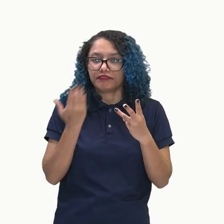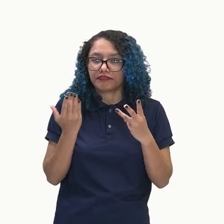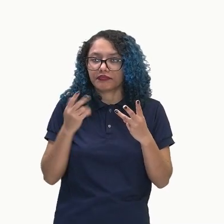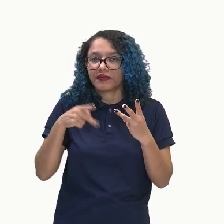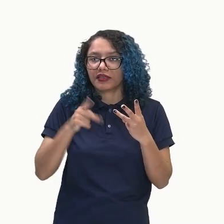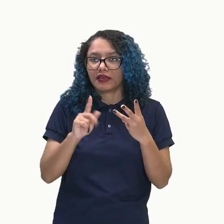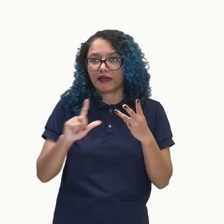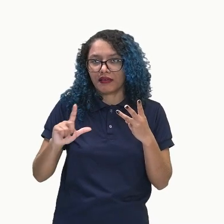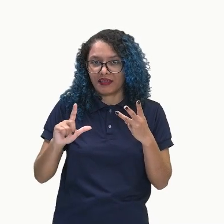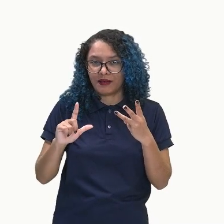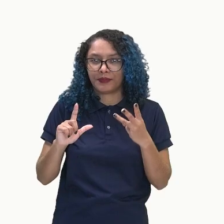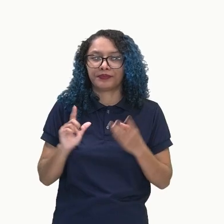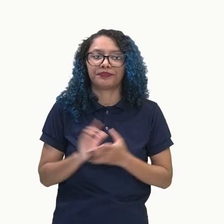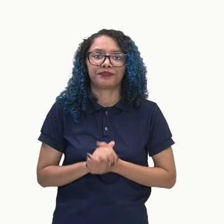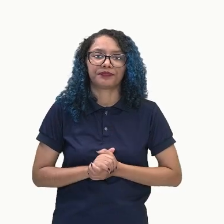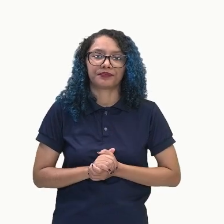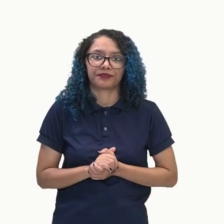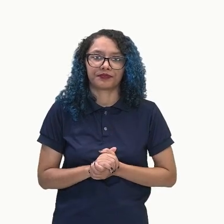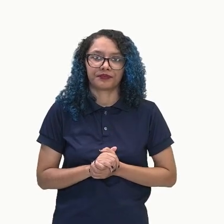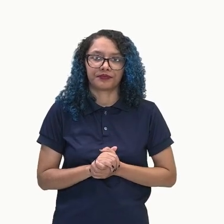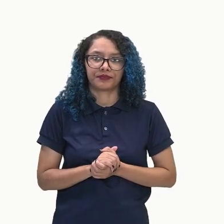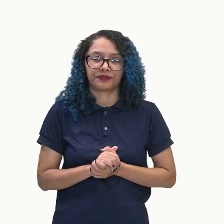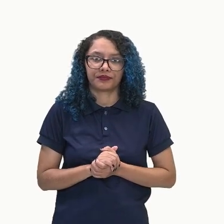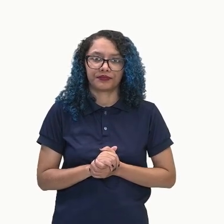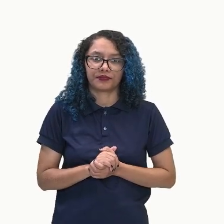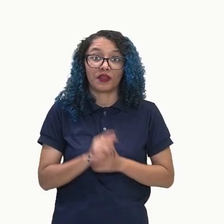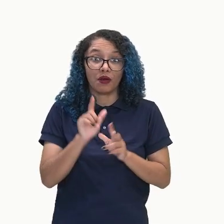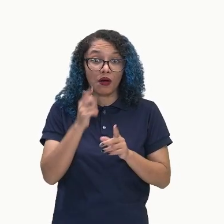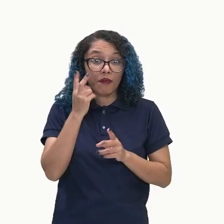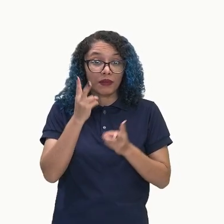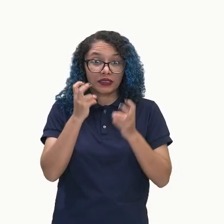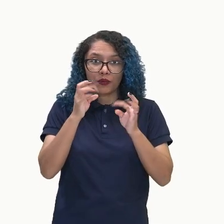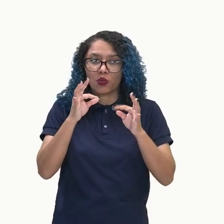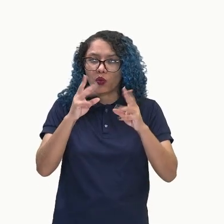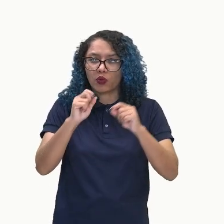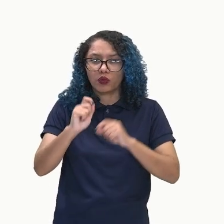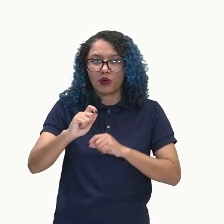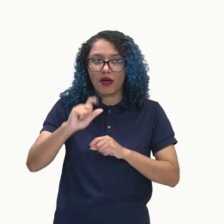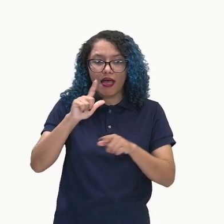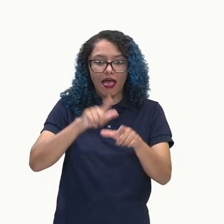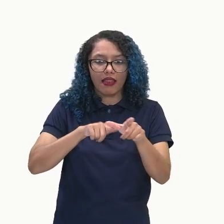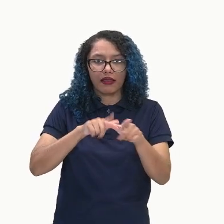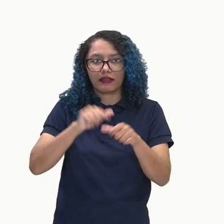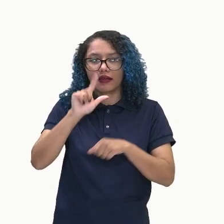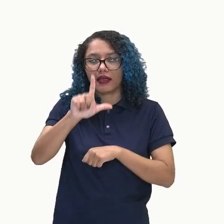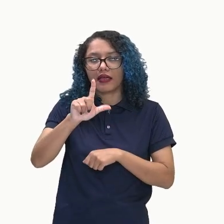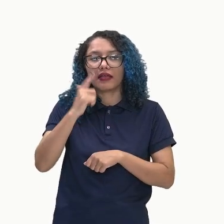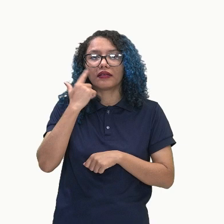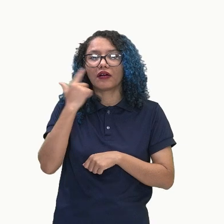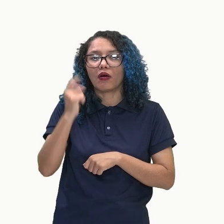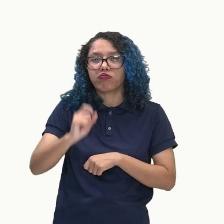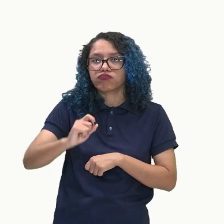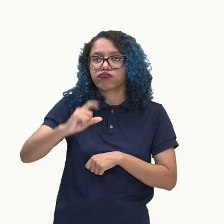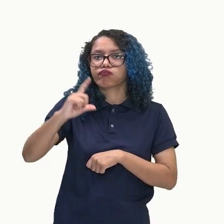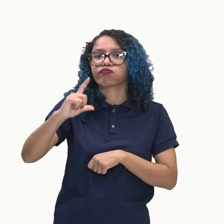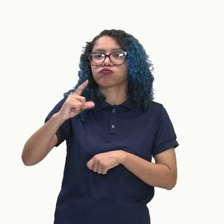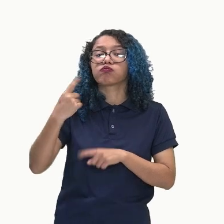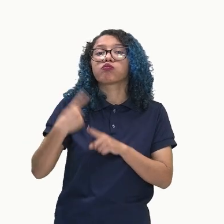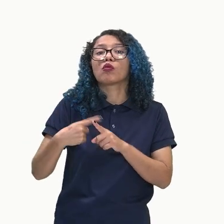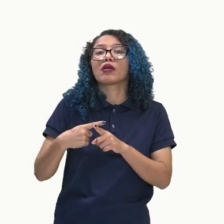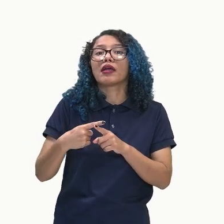o quilolitro. Repara que em todos o L está em quê? Maiúsculo, porque é a escrita